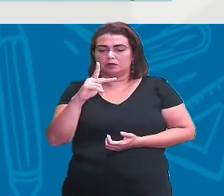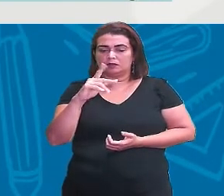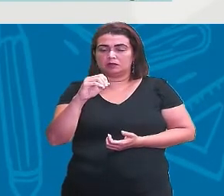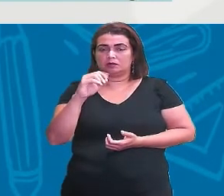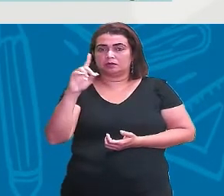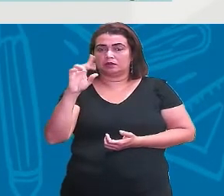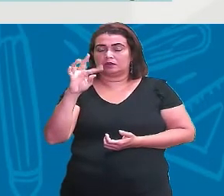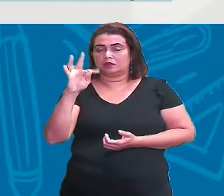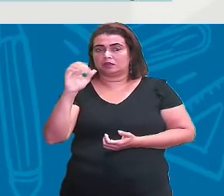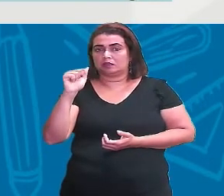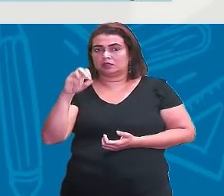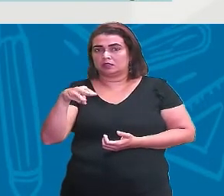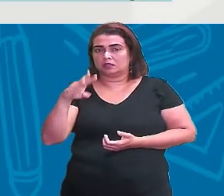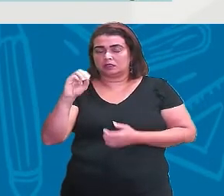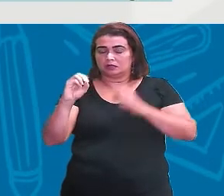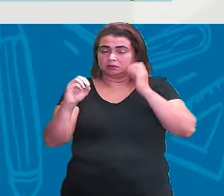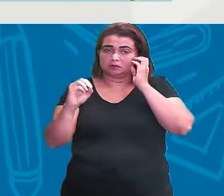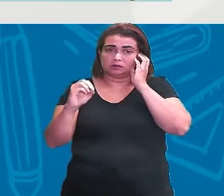Hipopótamo.